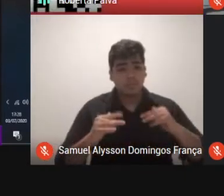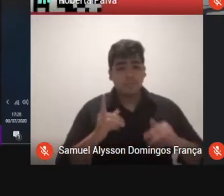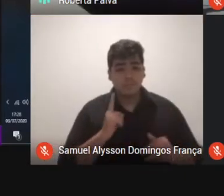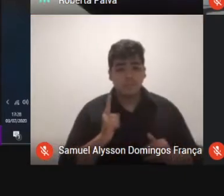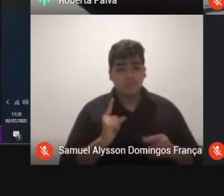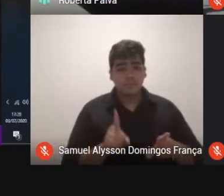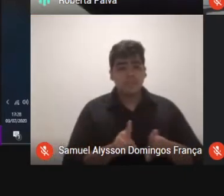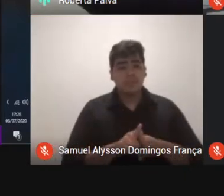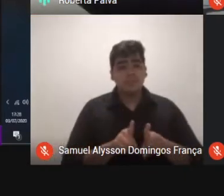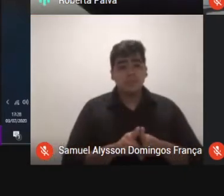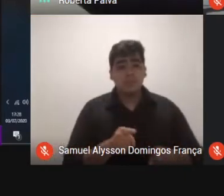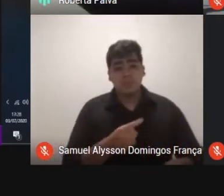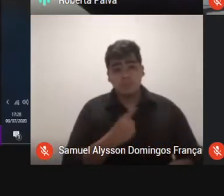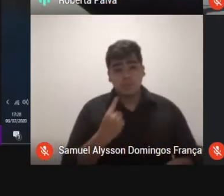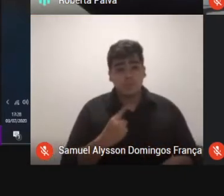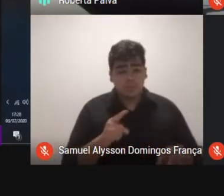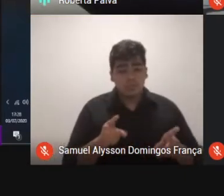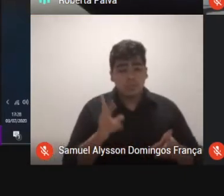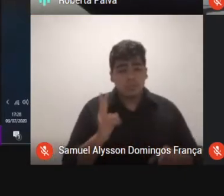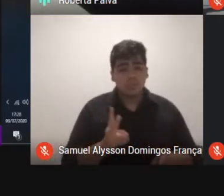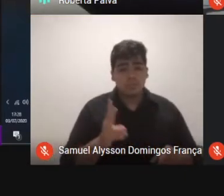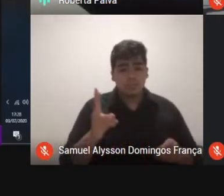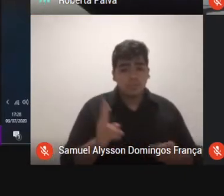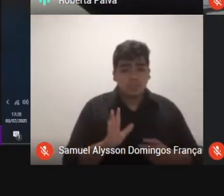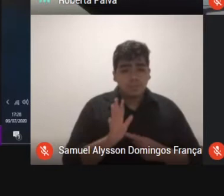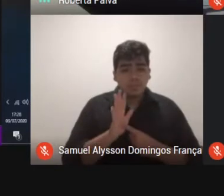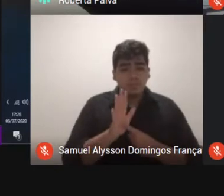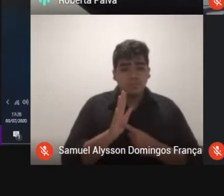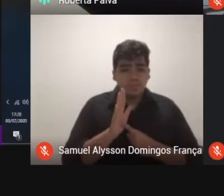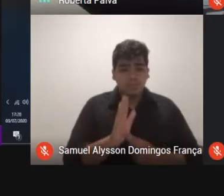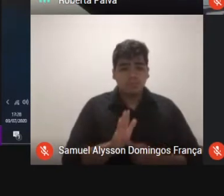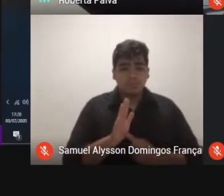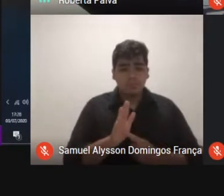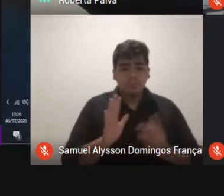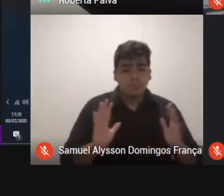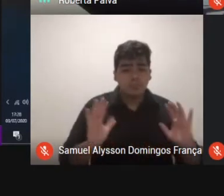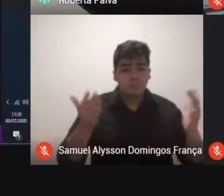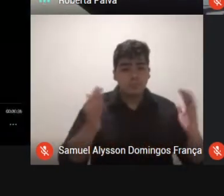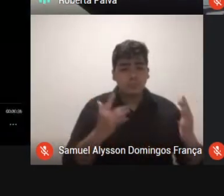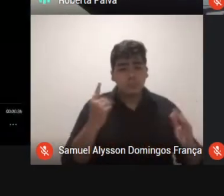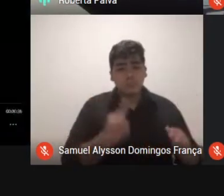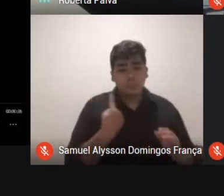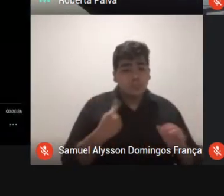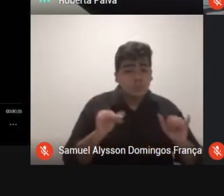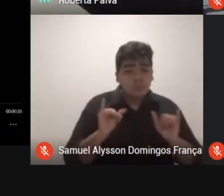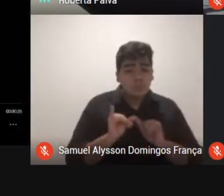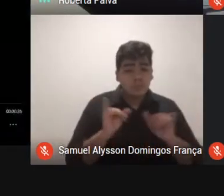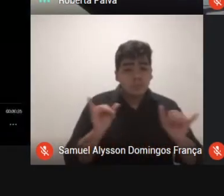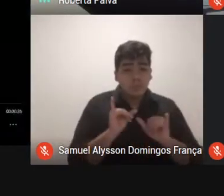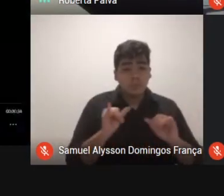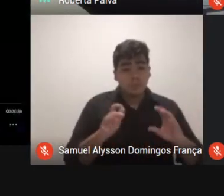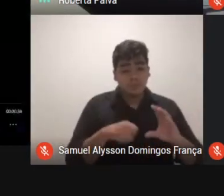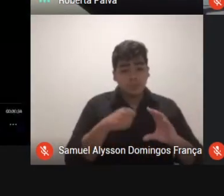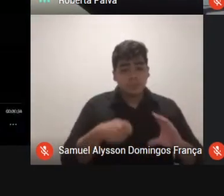que a gente também sempre leva para os nossos eventos, onde a gente vai estar divulgando esses vídeos.